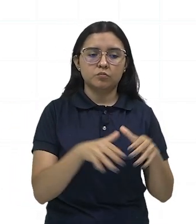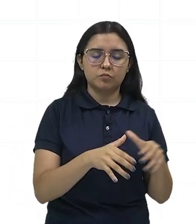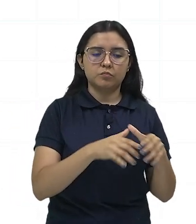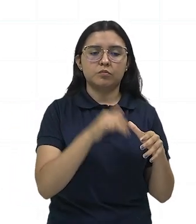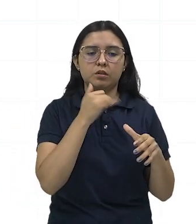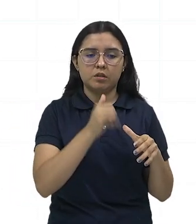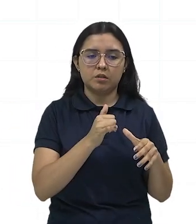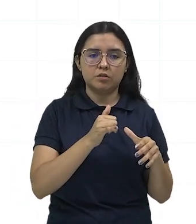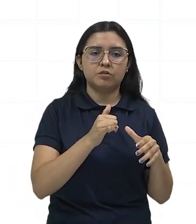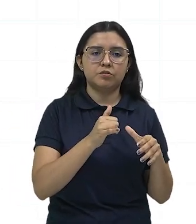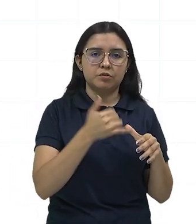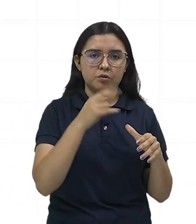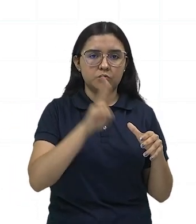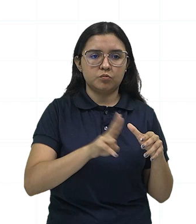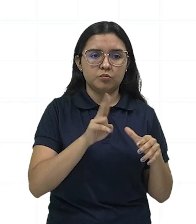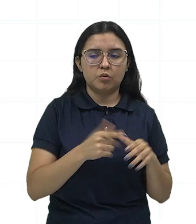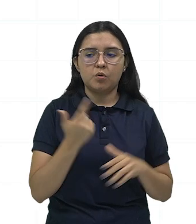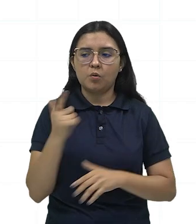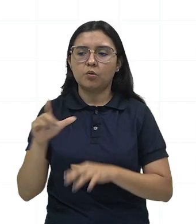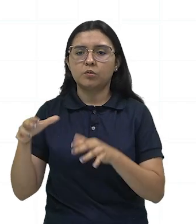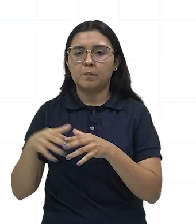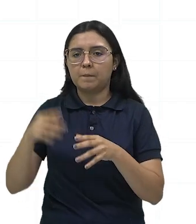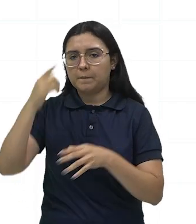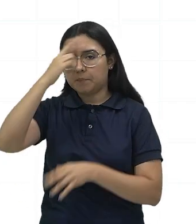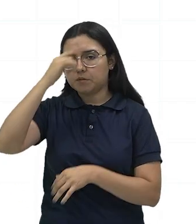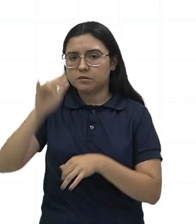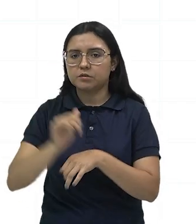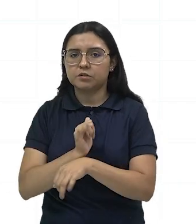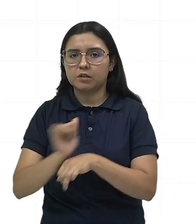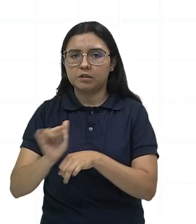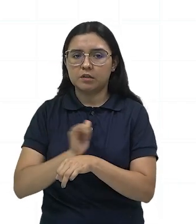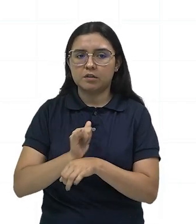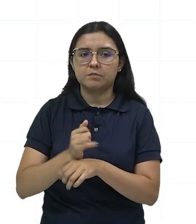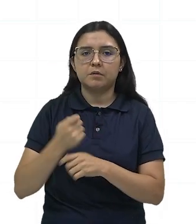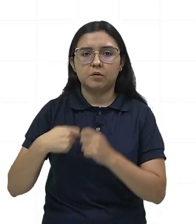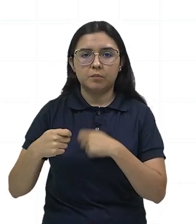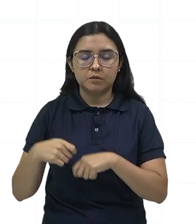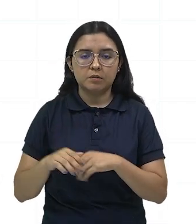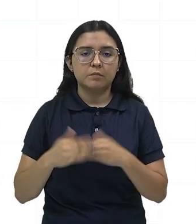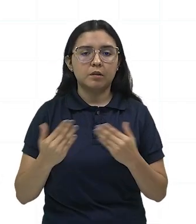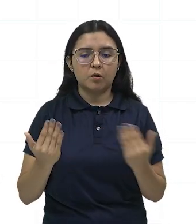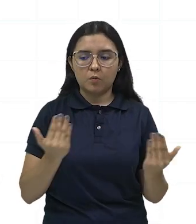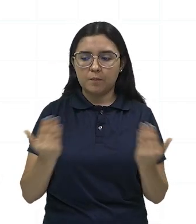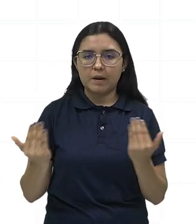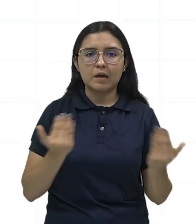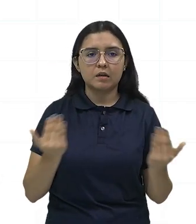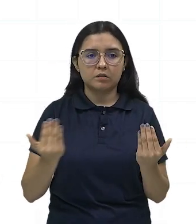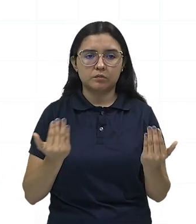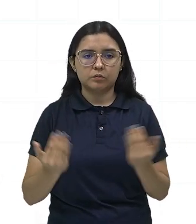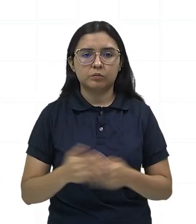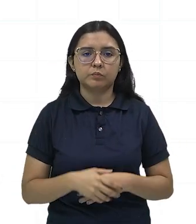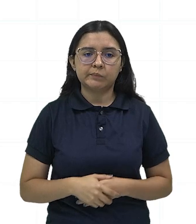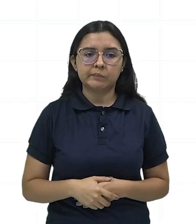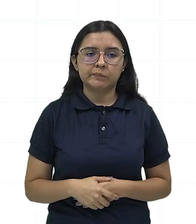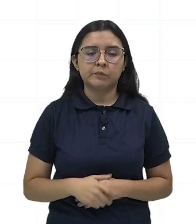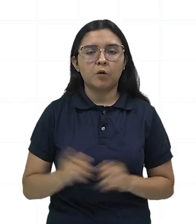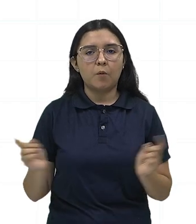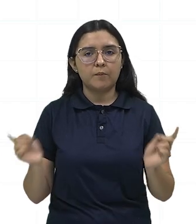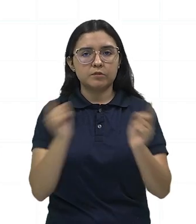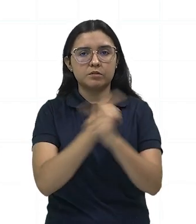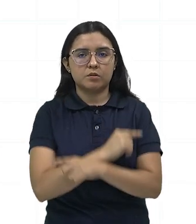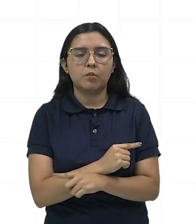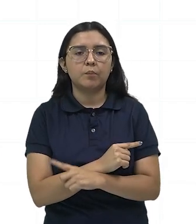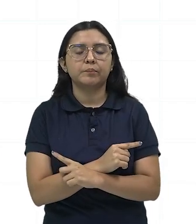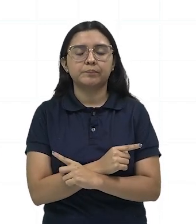energia, outros buscam formas de economizar. Então eu estou comparando, por isso esse contraste, por isso essa